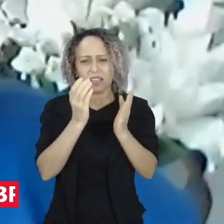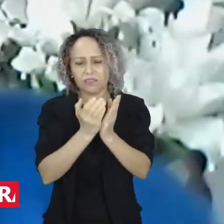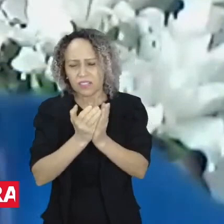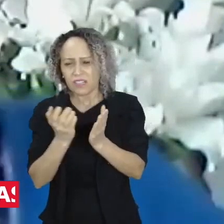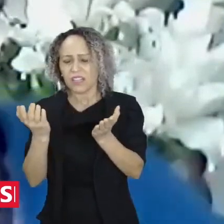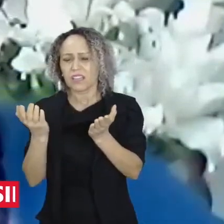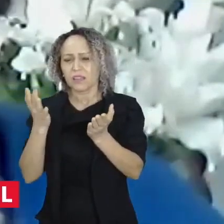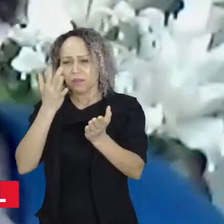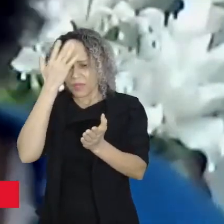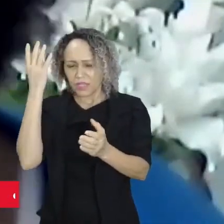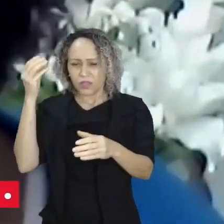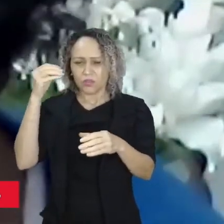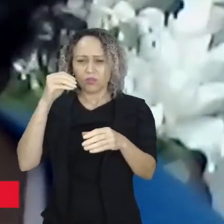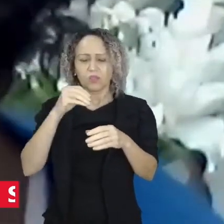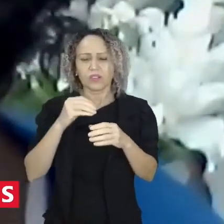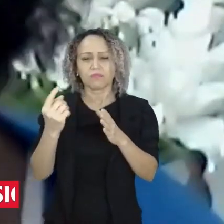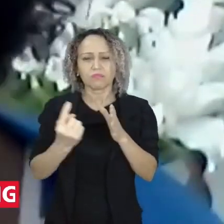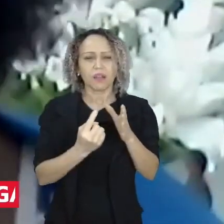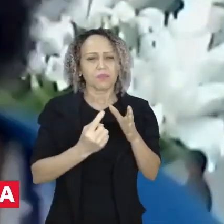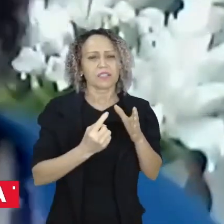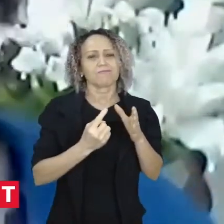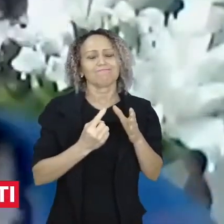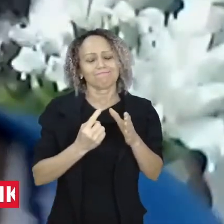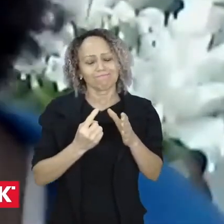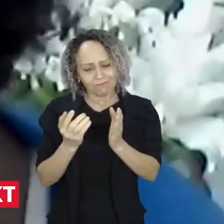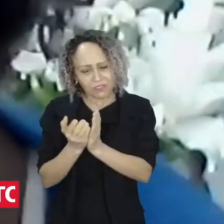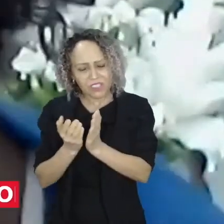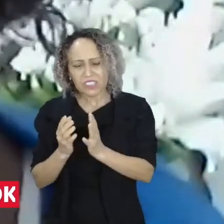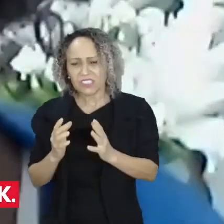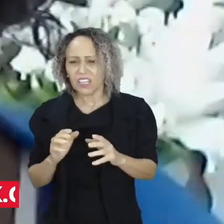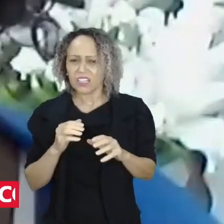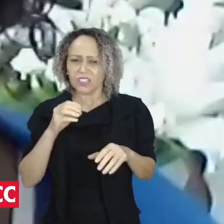que respeitar essa coisa.